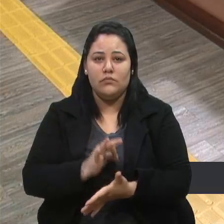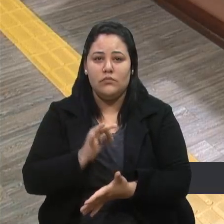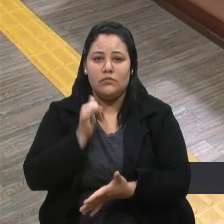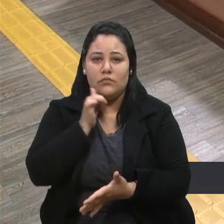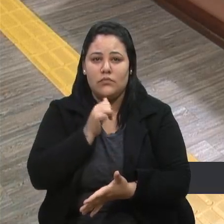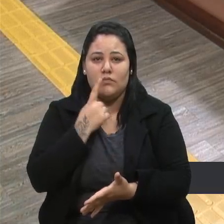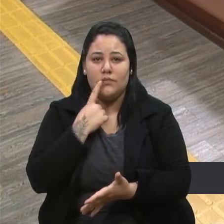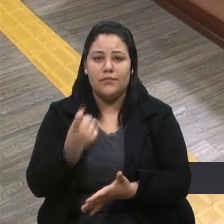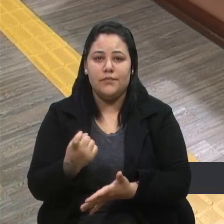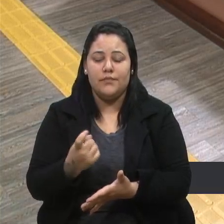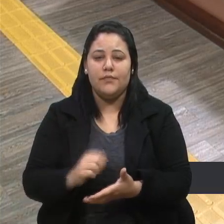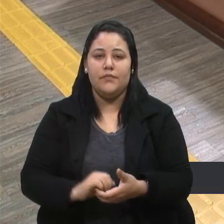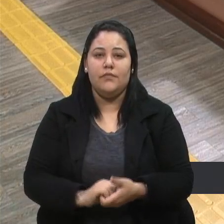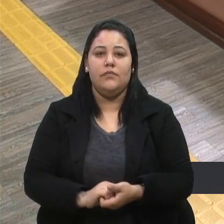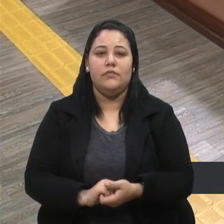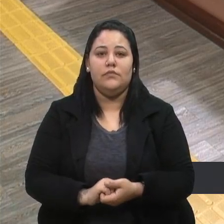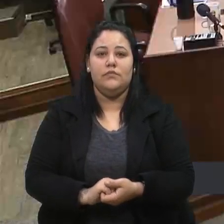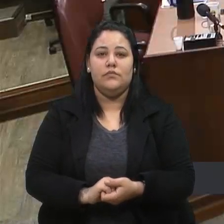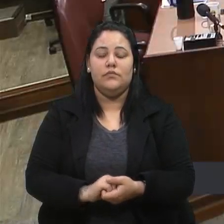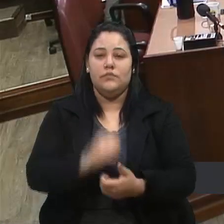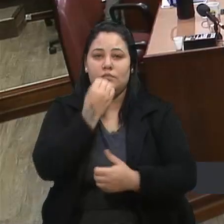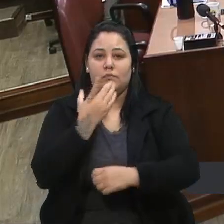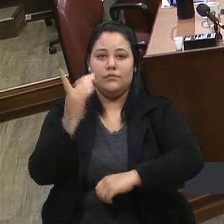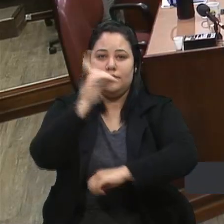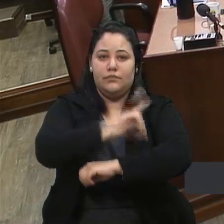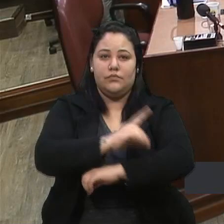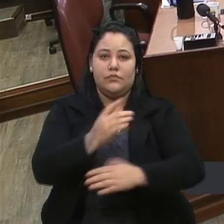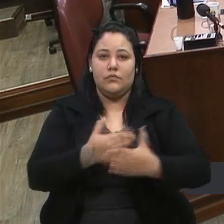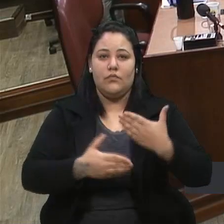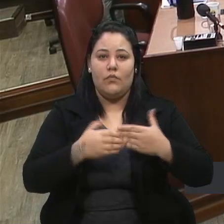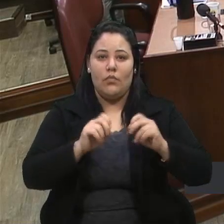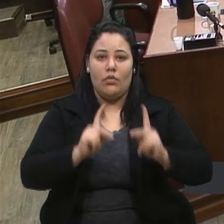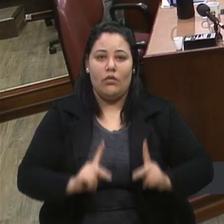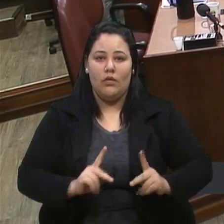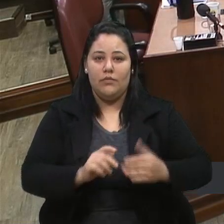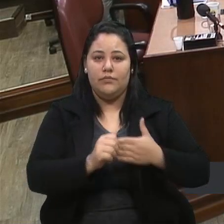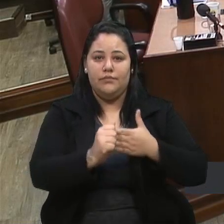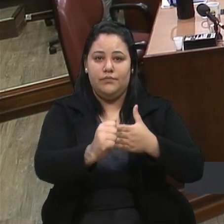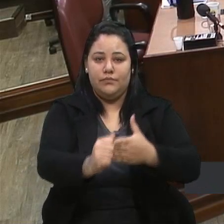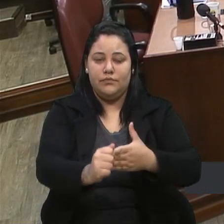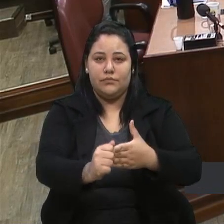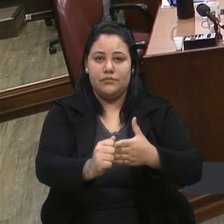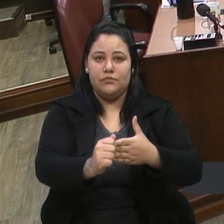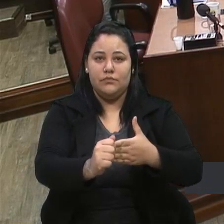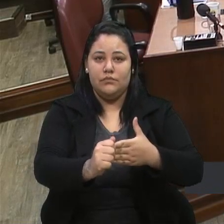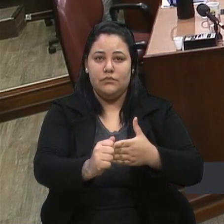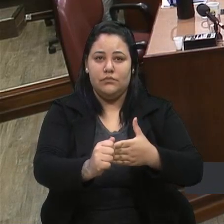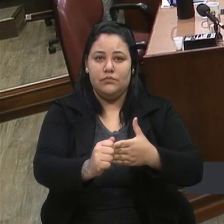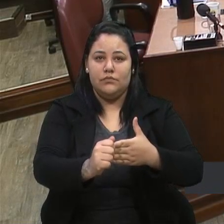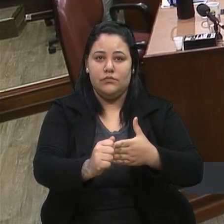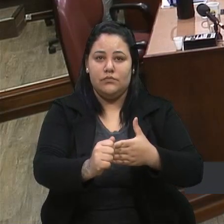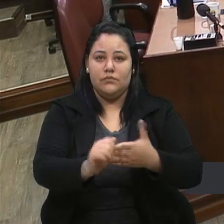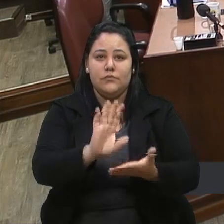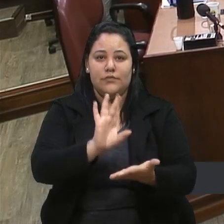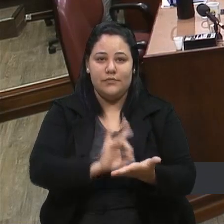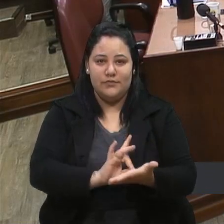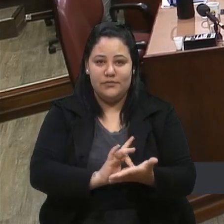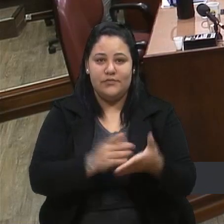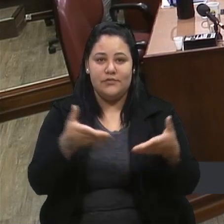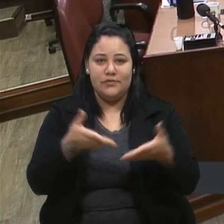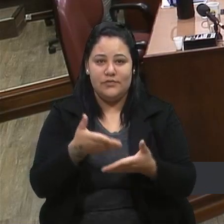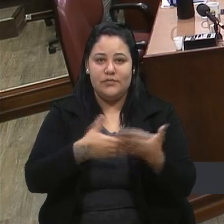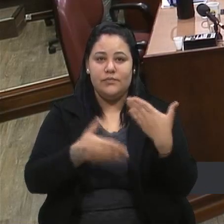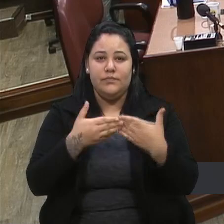Rose Frigeri. Bom dia, então, a quem nos acompanha, né? Bom dia, oficialmente, agora, os colegas,